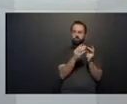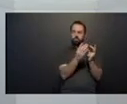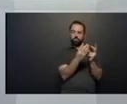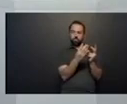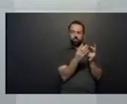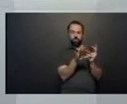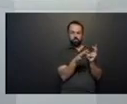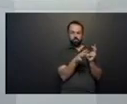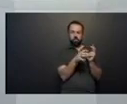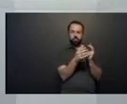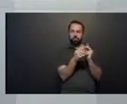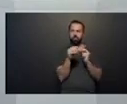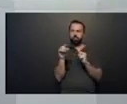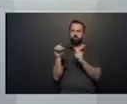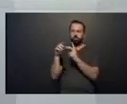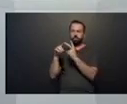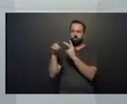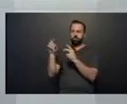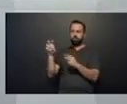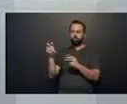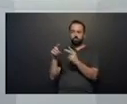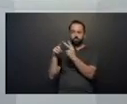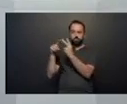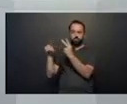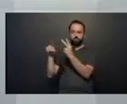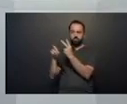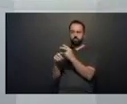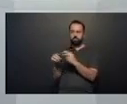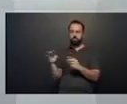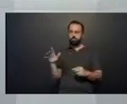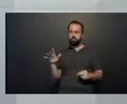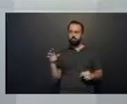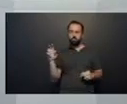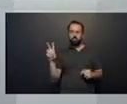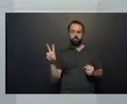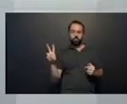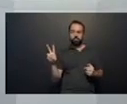aproximadamente 2. Então, nós temos aqui as alternativas.